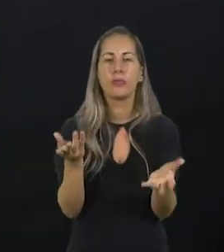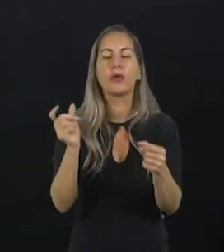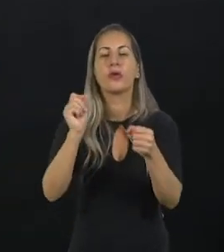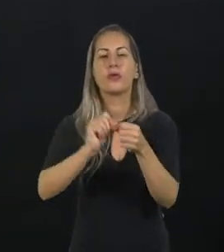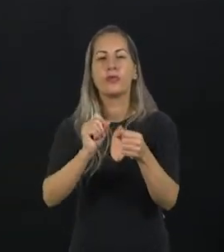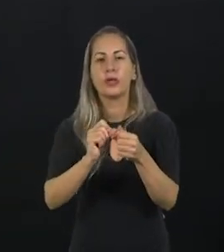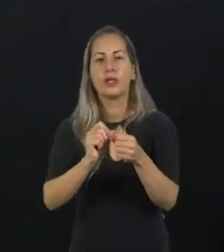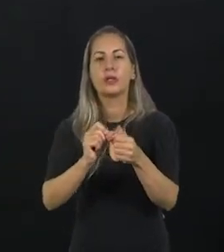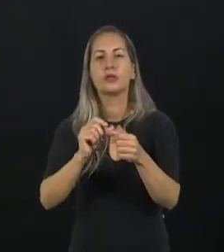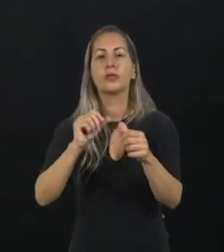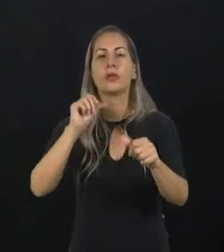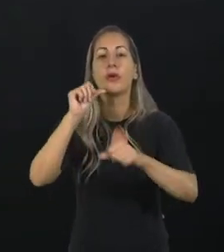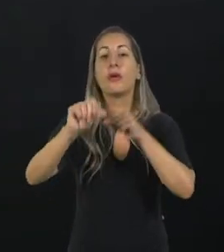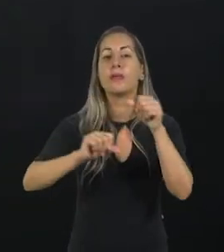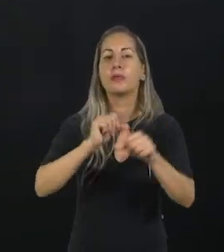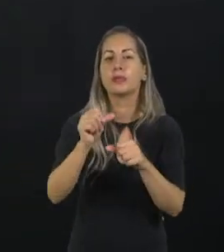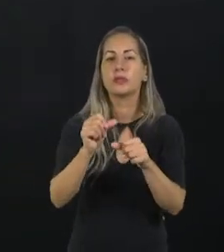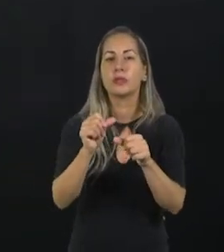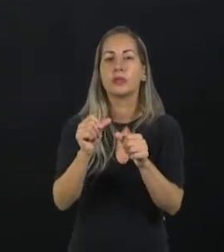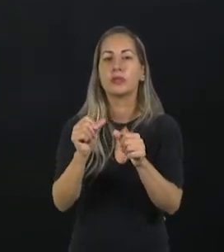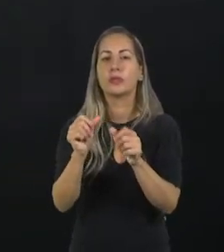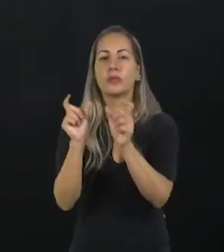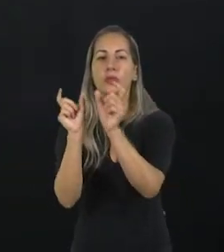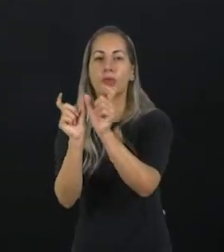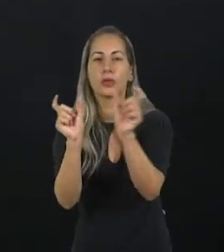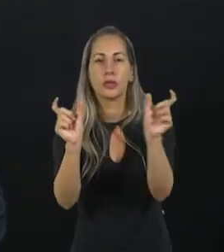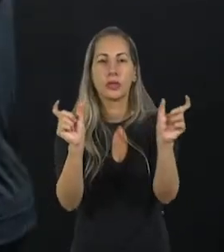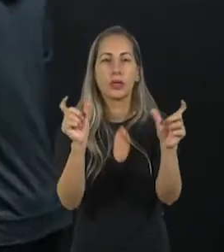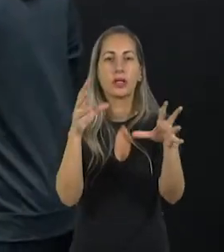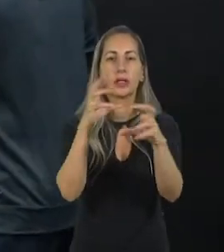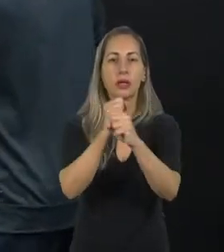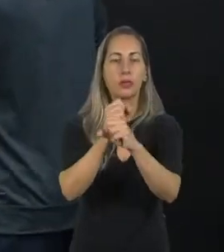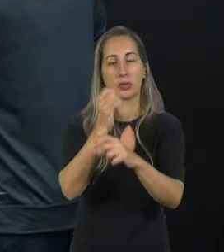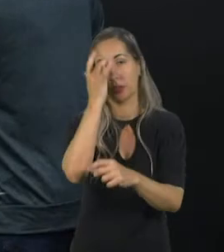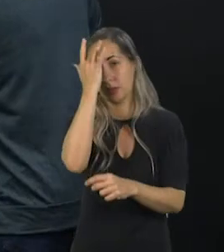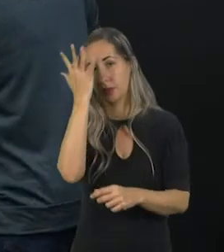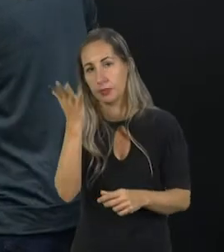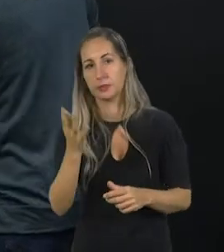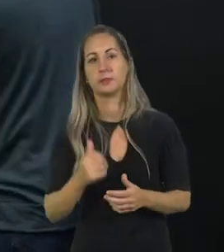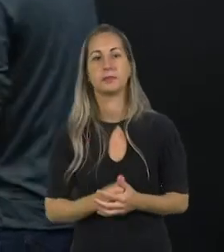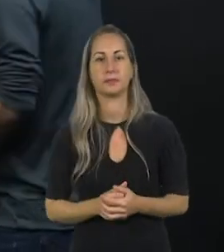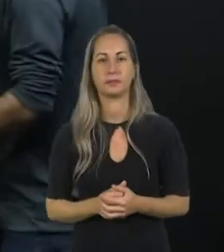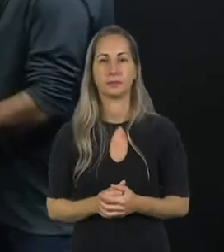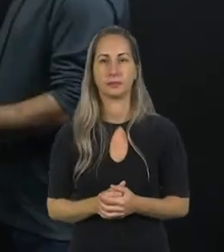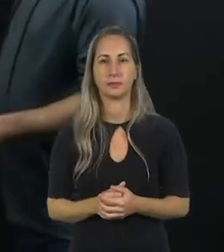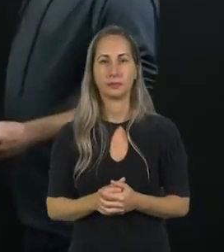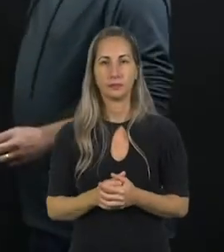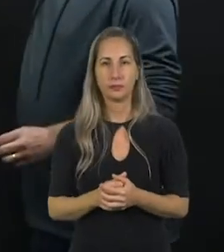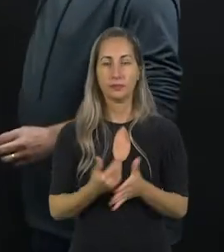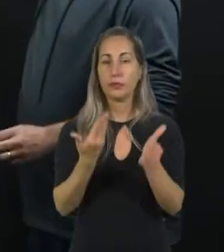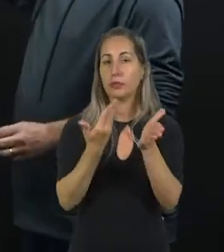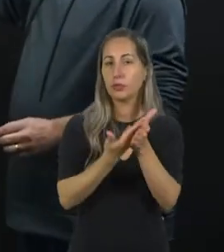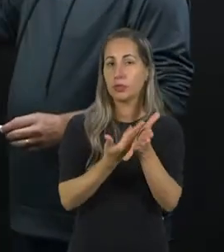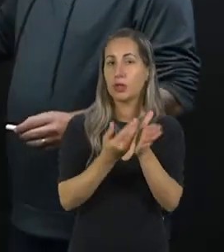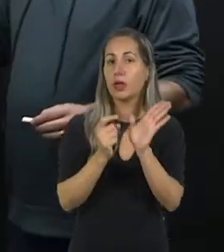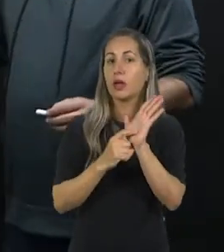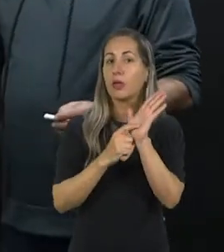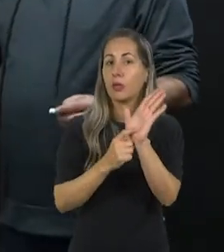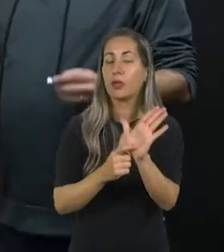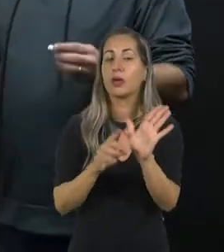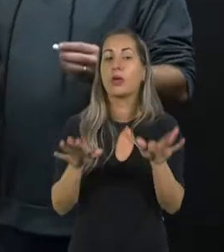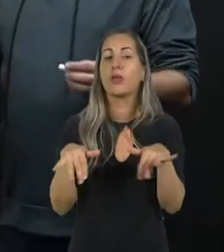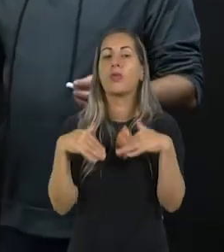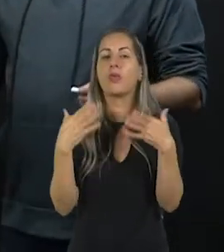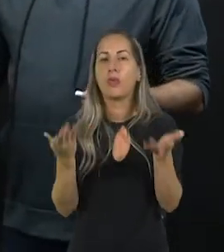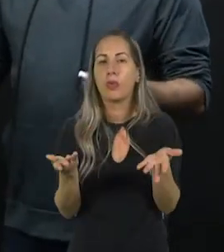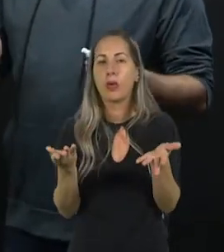essa transformação da decomposição? Simples. Nós iremos analisar aqui quais